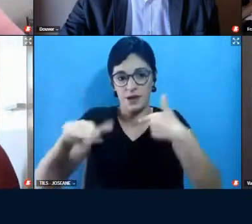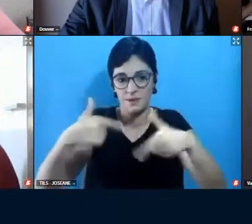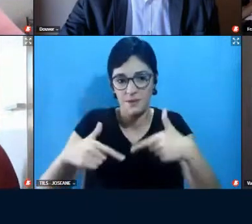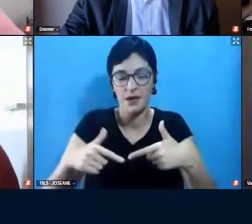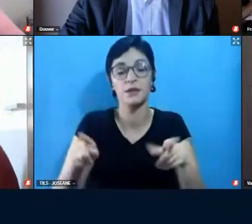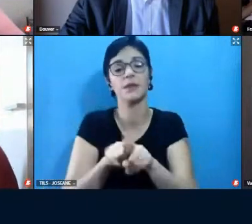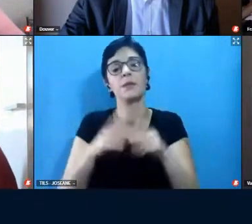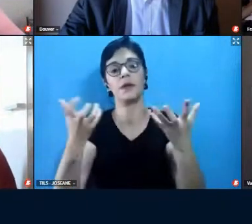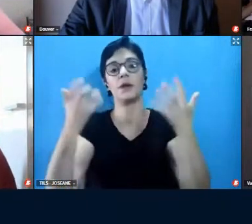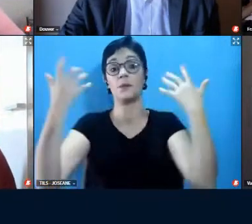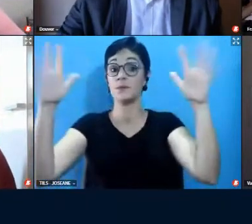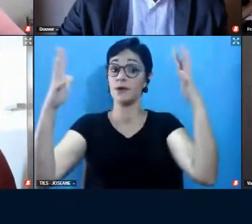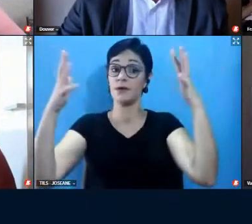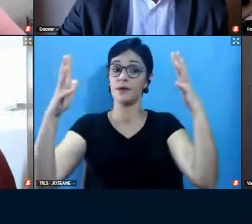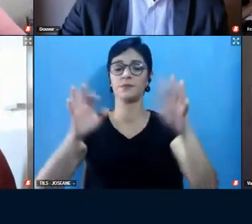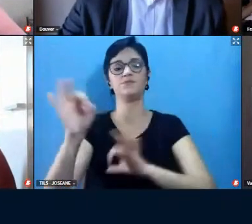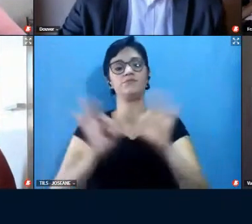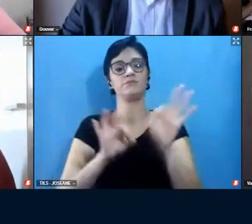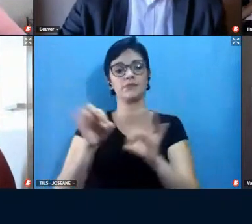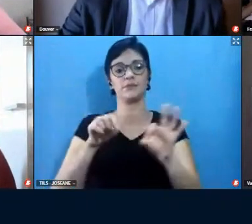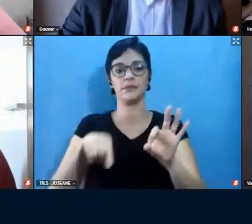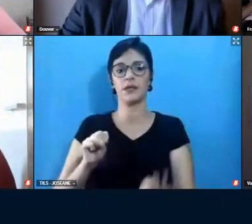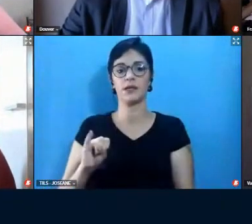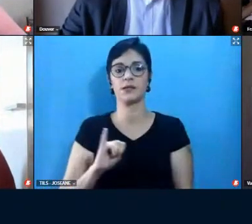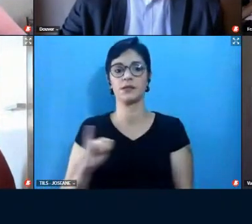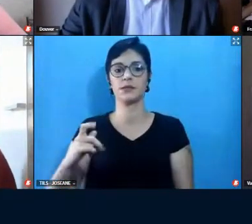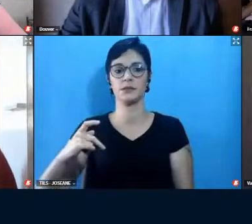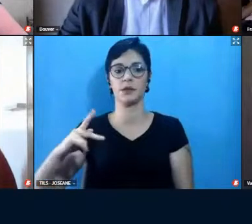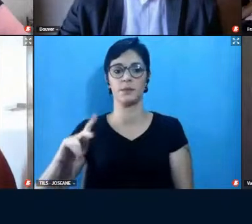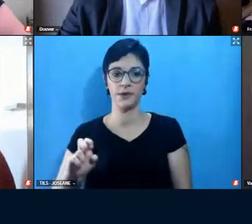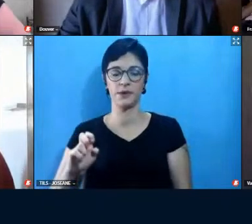quero parabenizar a comissão organizadora do CIEC por esse evento.